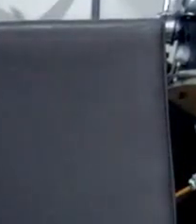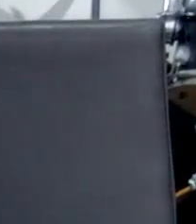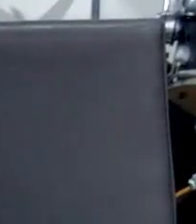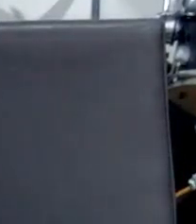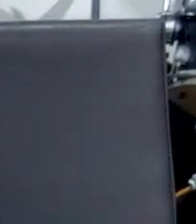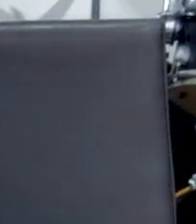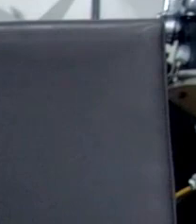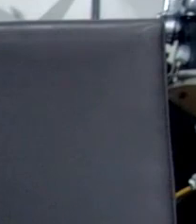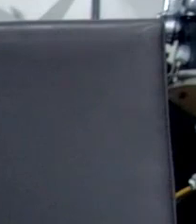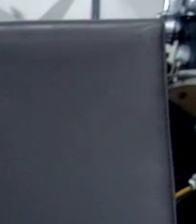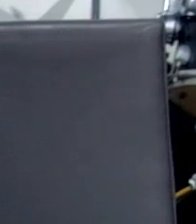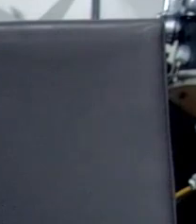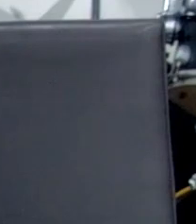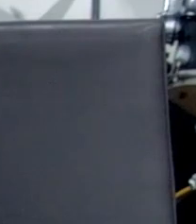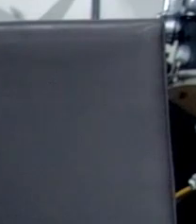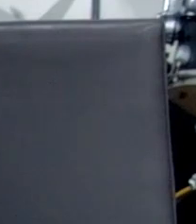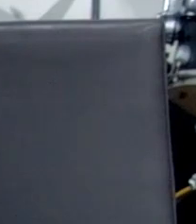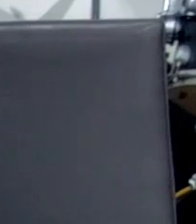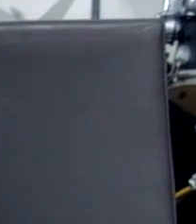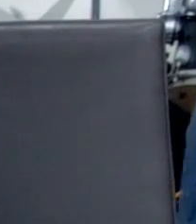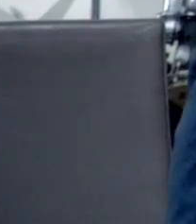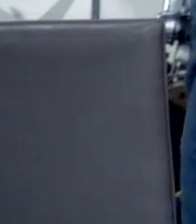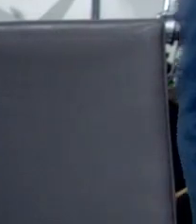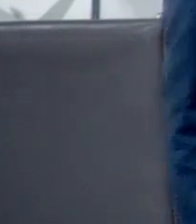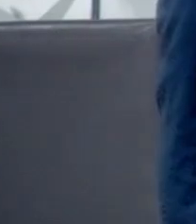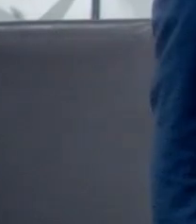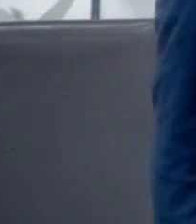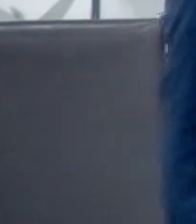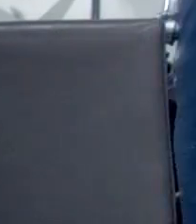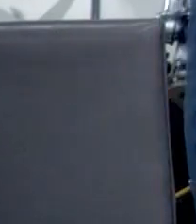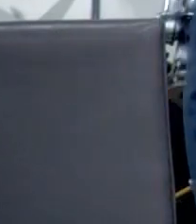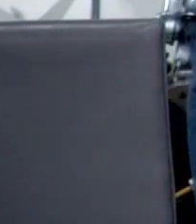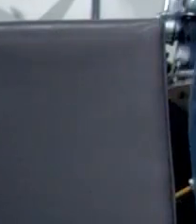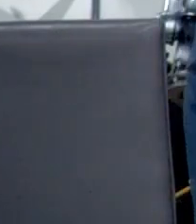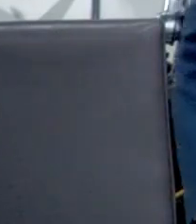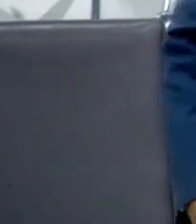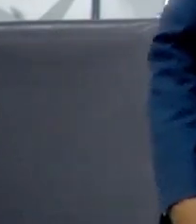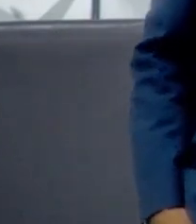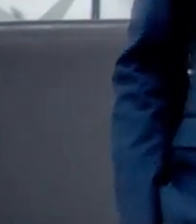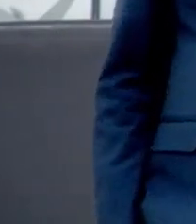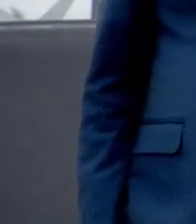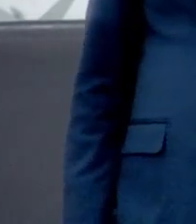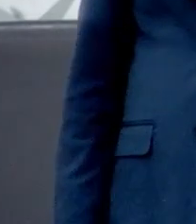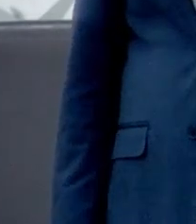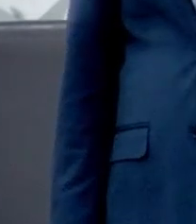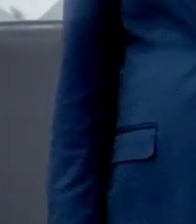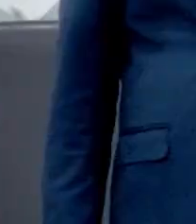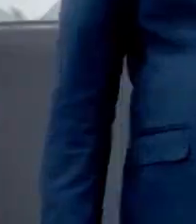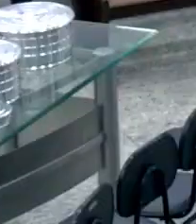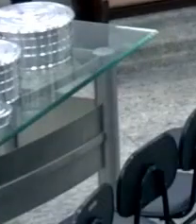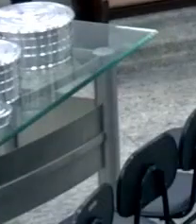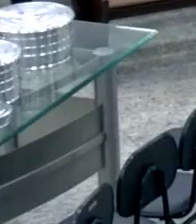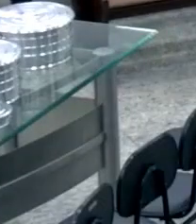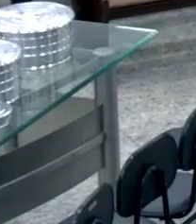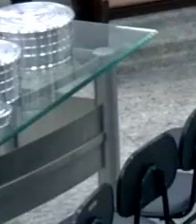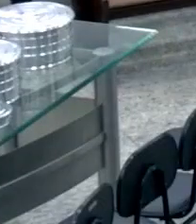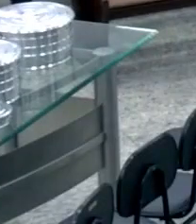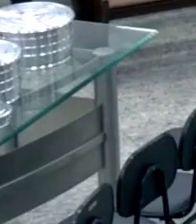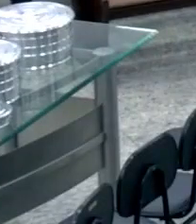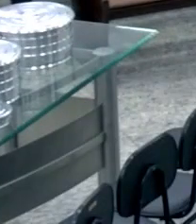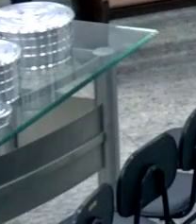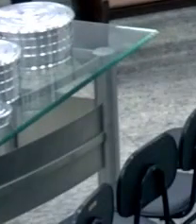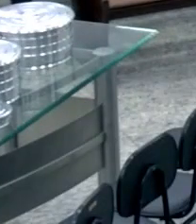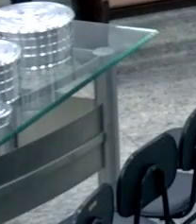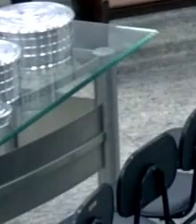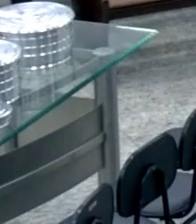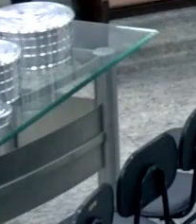certo ou plenamente Seguro A resposta está aí a Bíblia vai dizer em Filipenses Capítulo 3 Versículo 6 que aquele